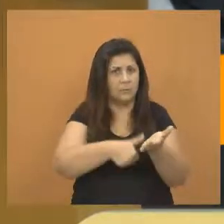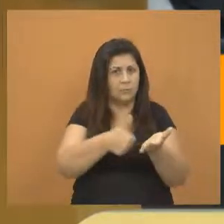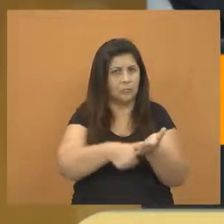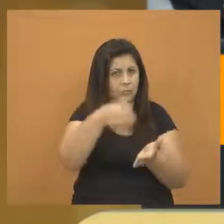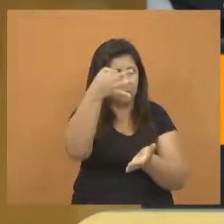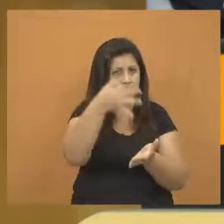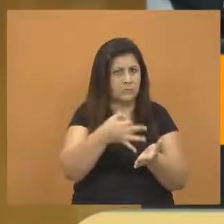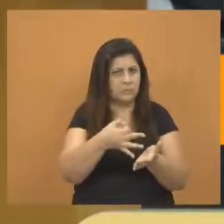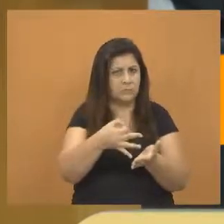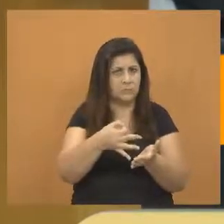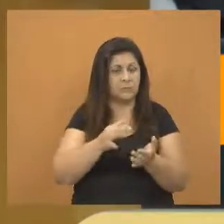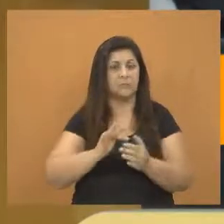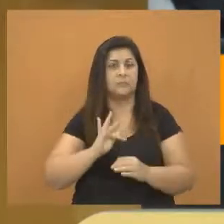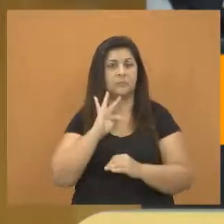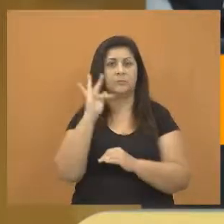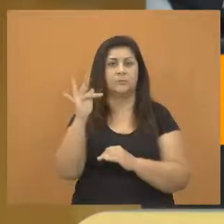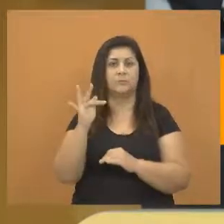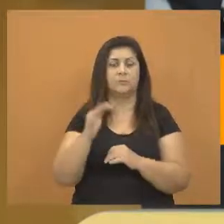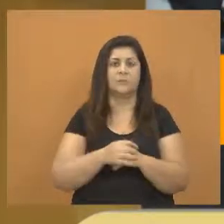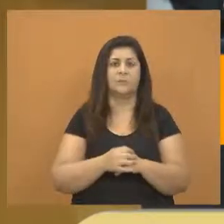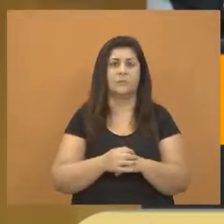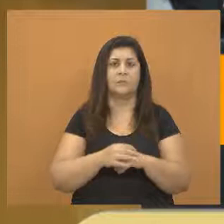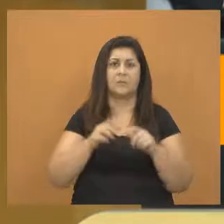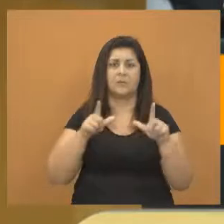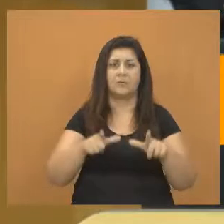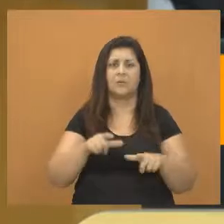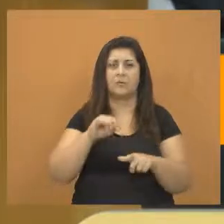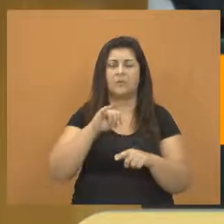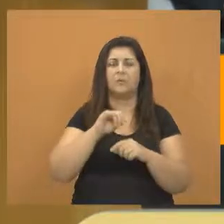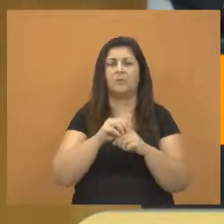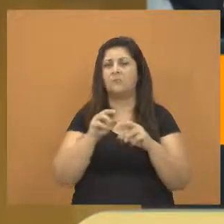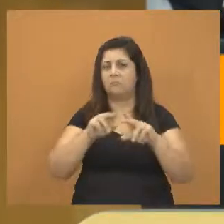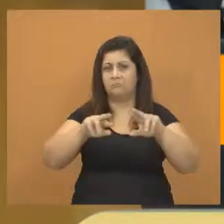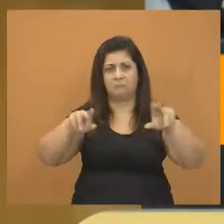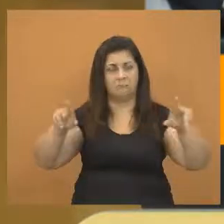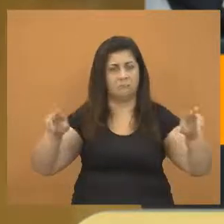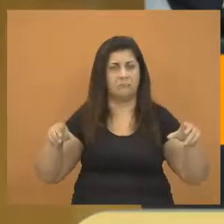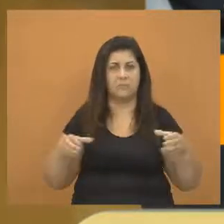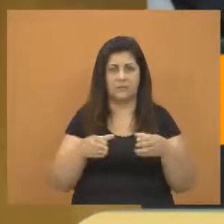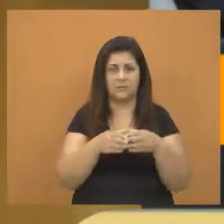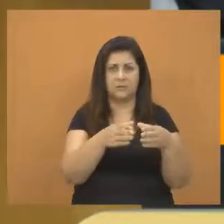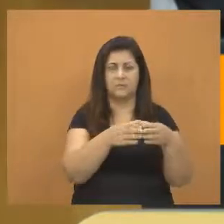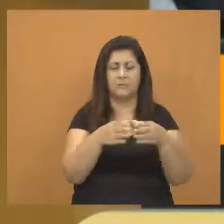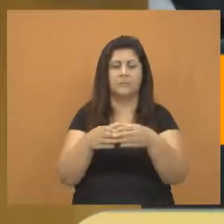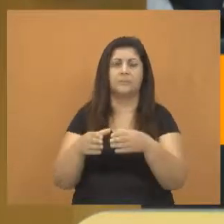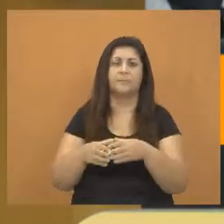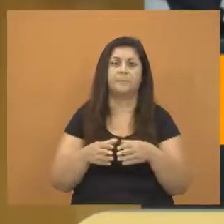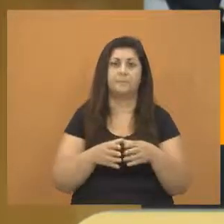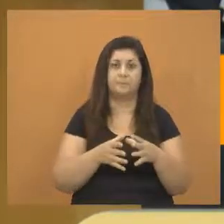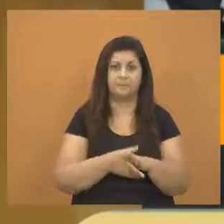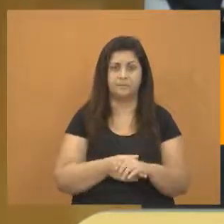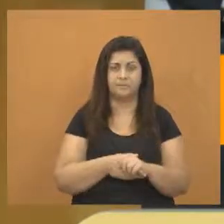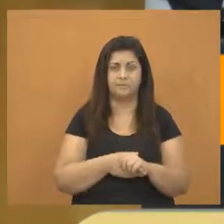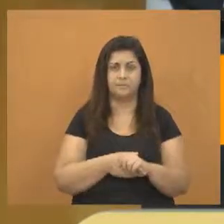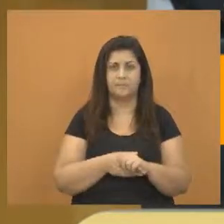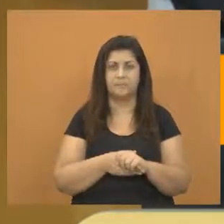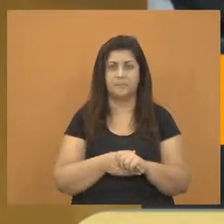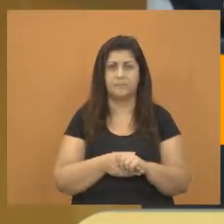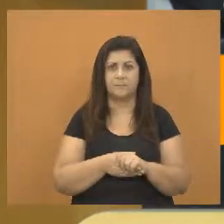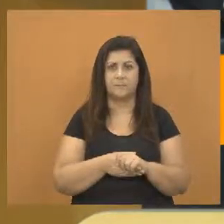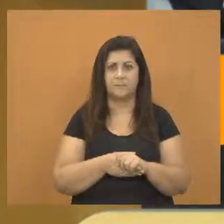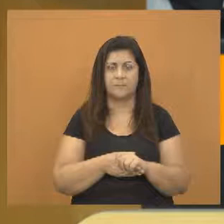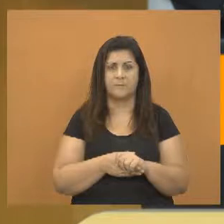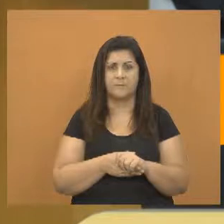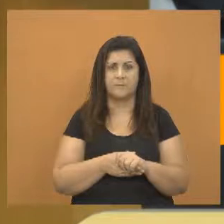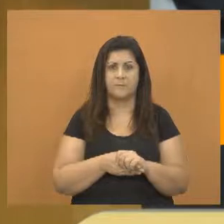o ano 2018, Jardim Vera Lúcia, Jardim do Vale, Jardim do Vale APP,